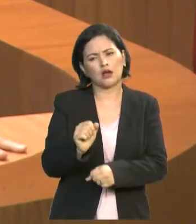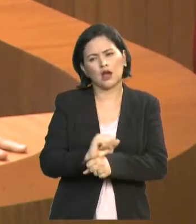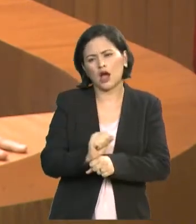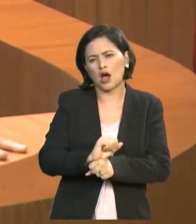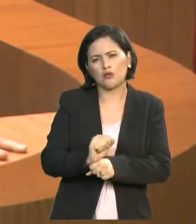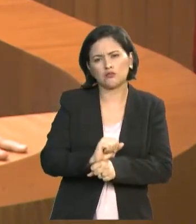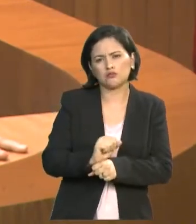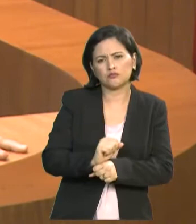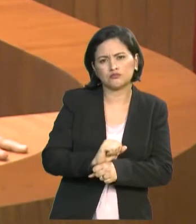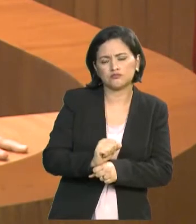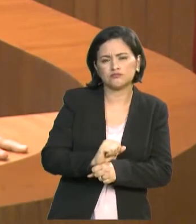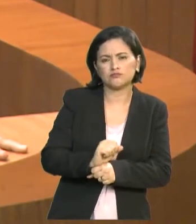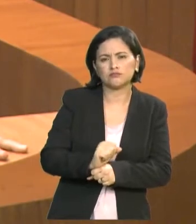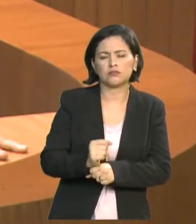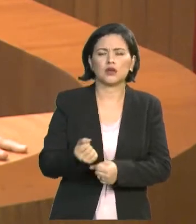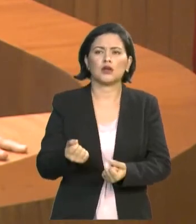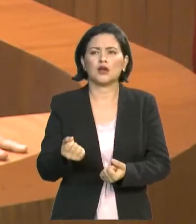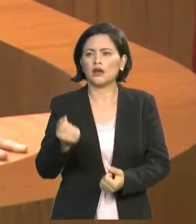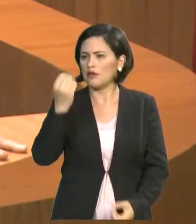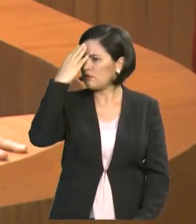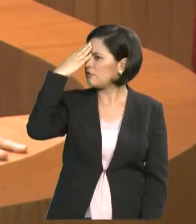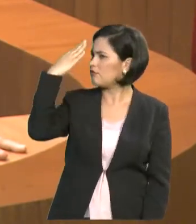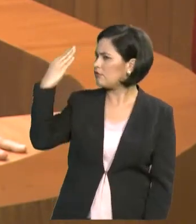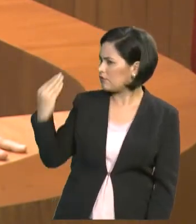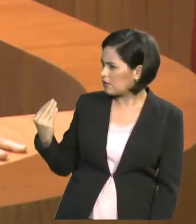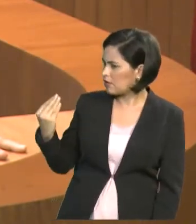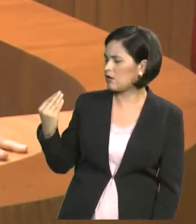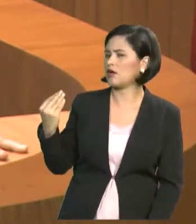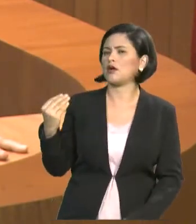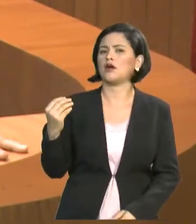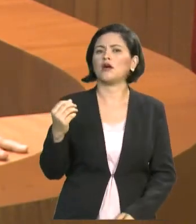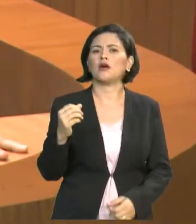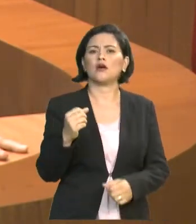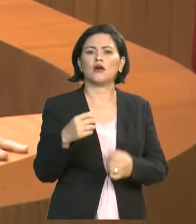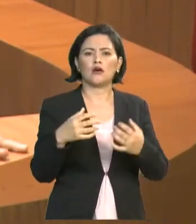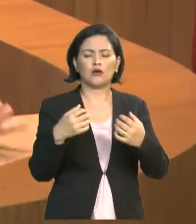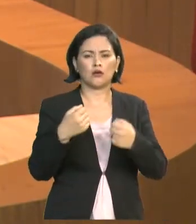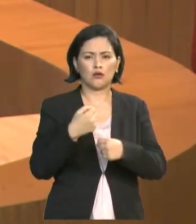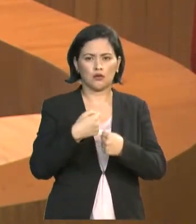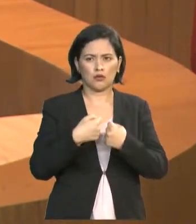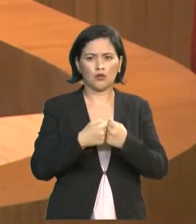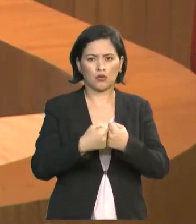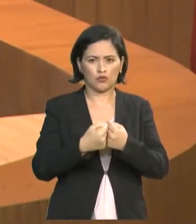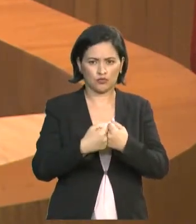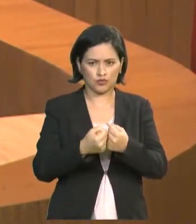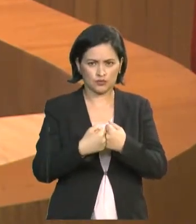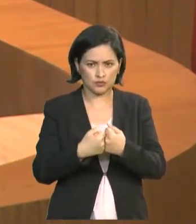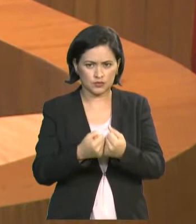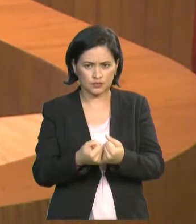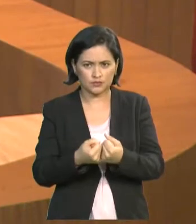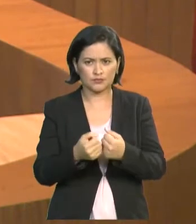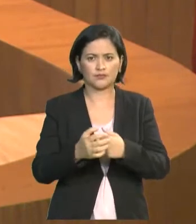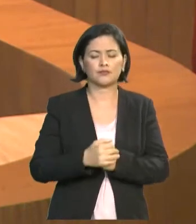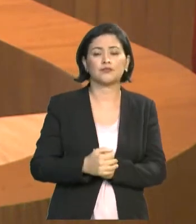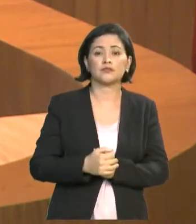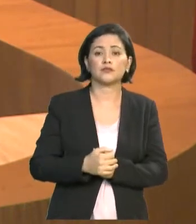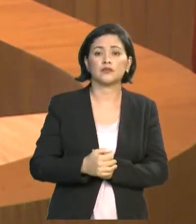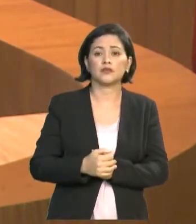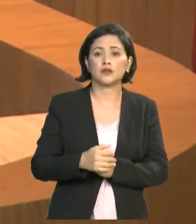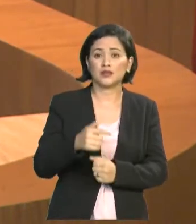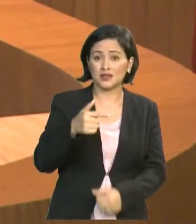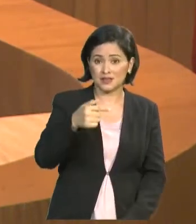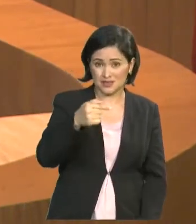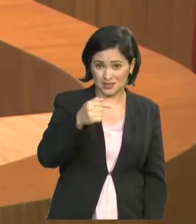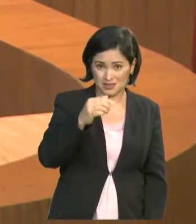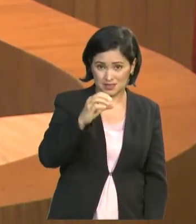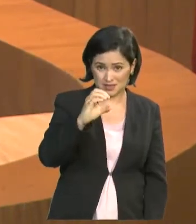vans, ônibus, dentre outros, e 70% correspondem a